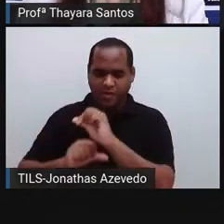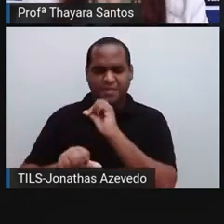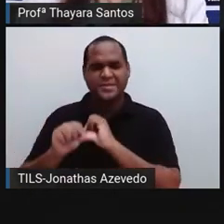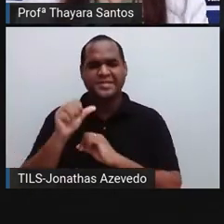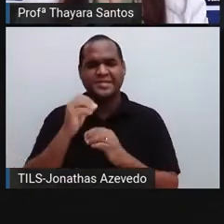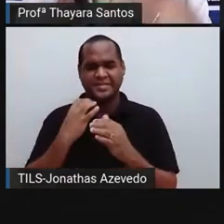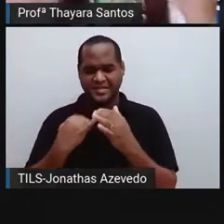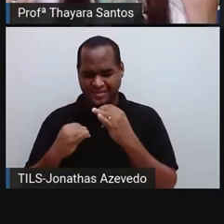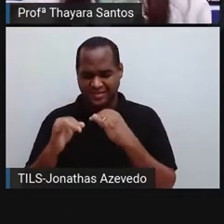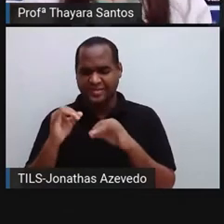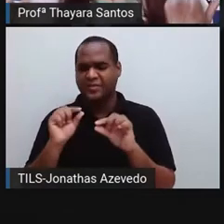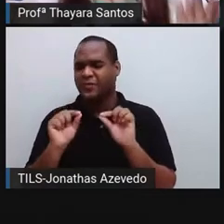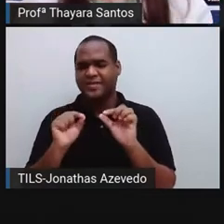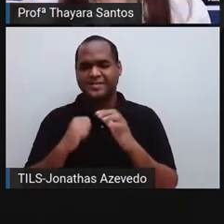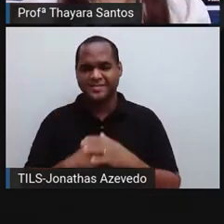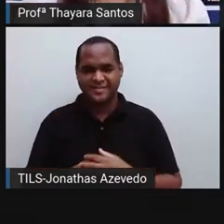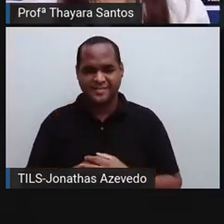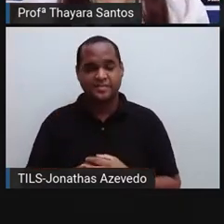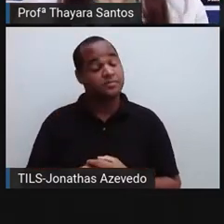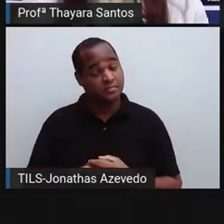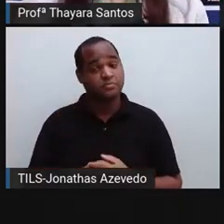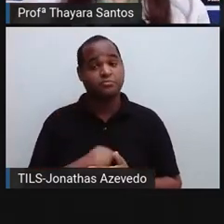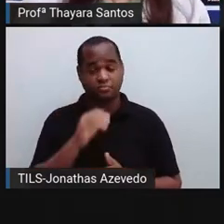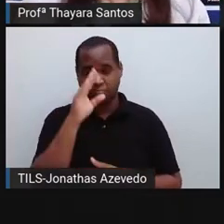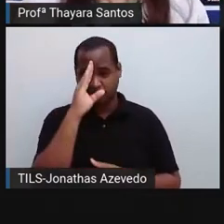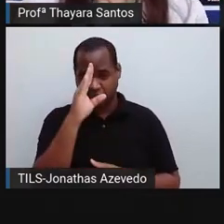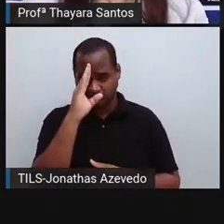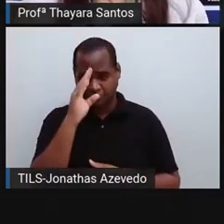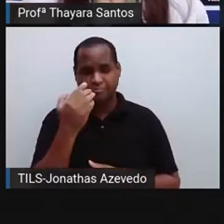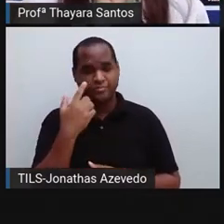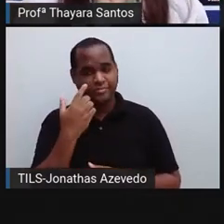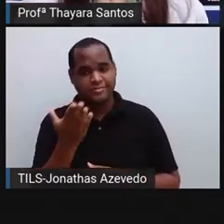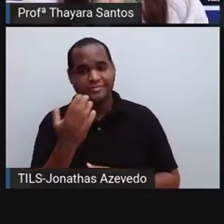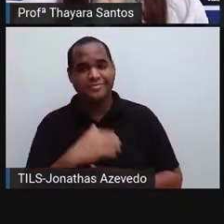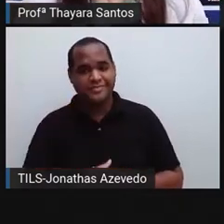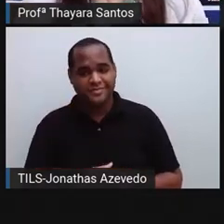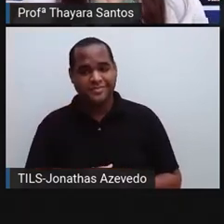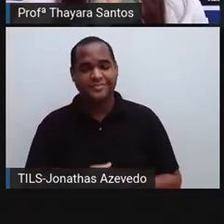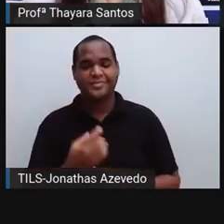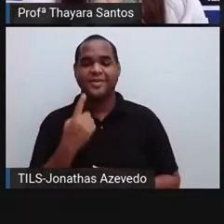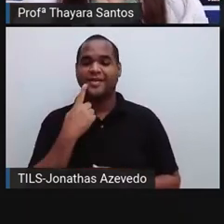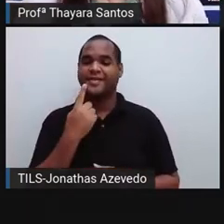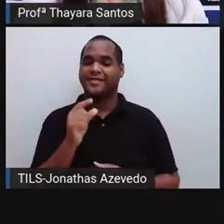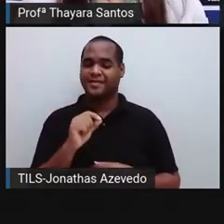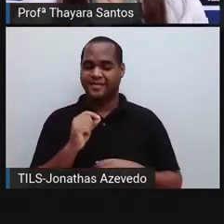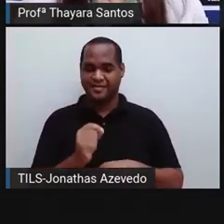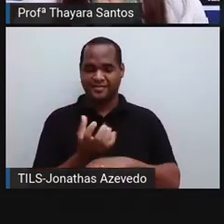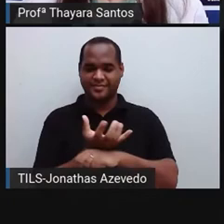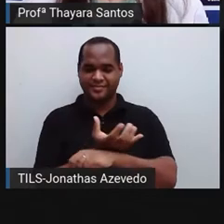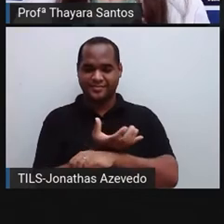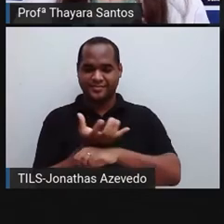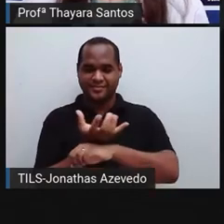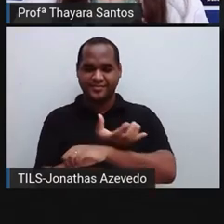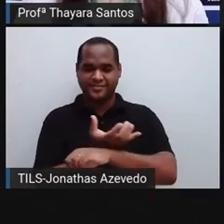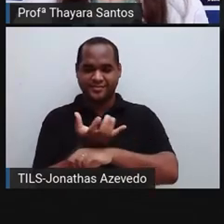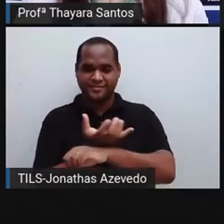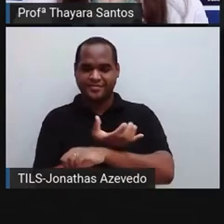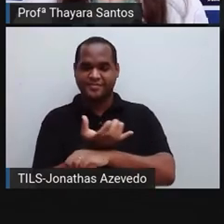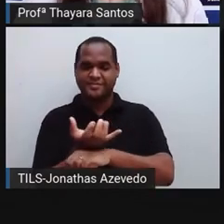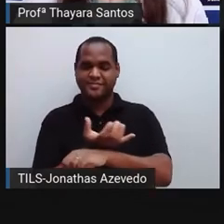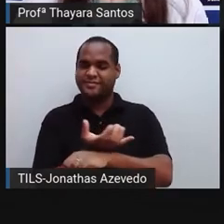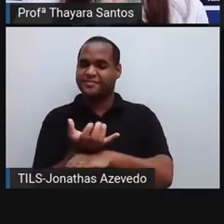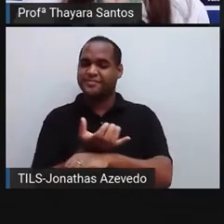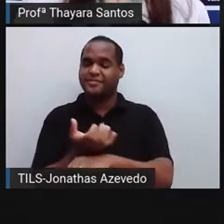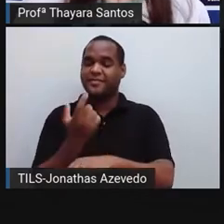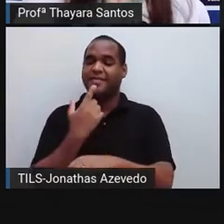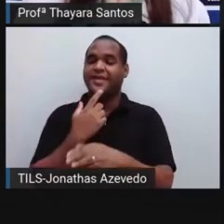e energia? Porque é uma sequência mesmo. Se a gente vê, ó, a gente tem aqui a grama, o gafanhoto vai